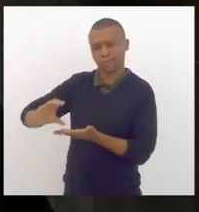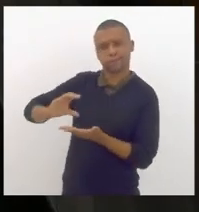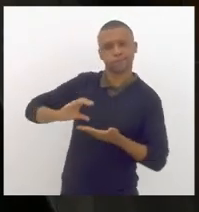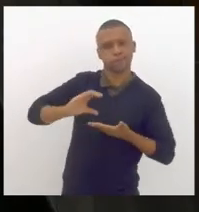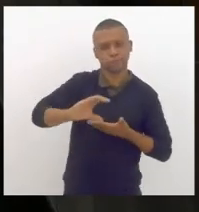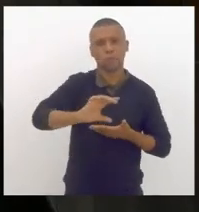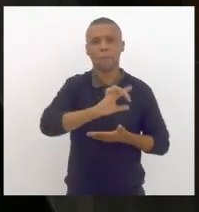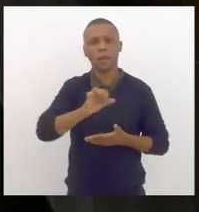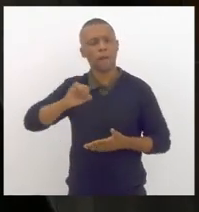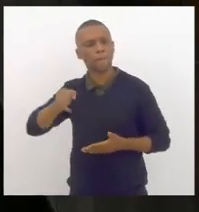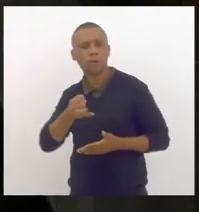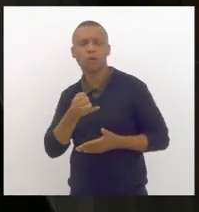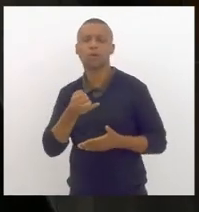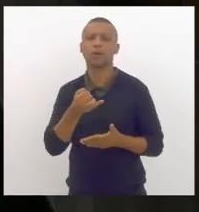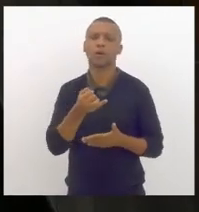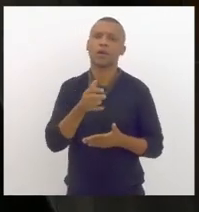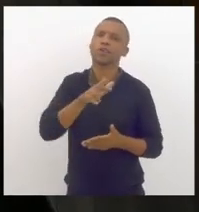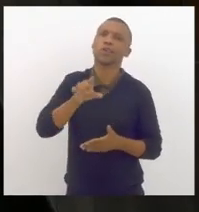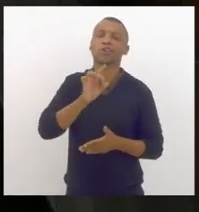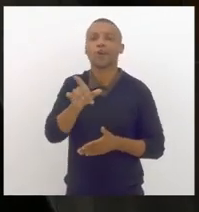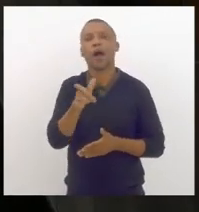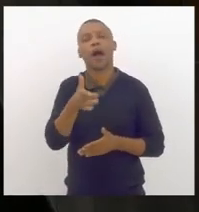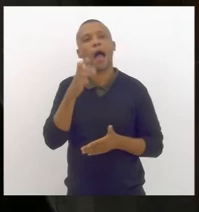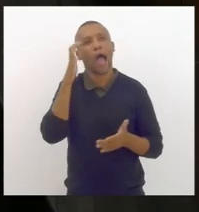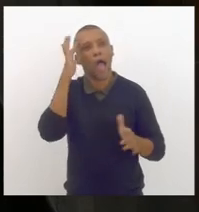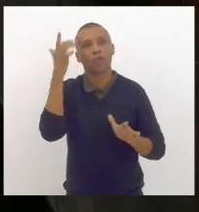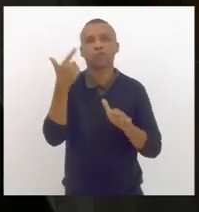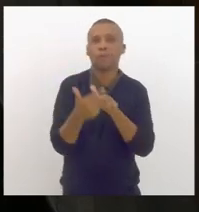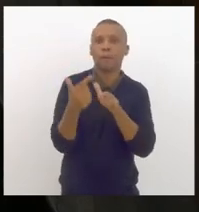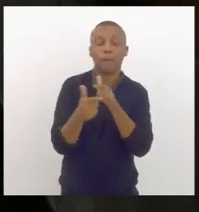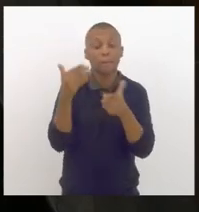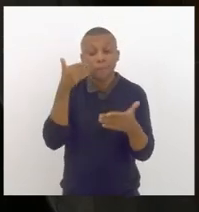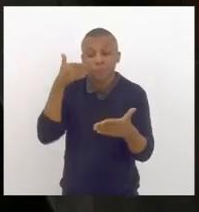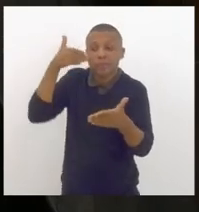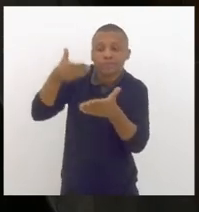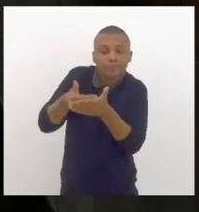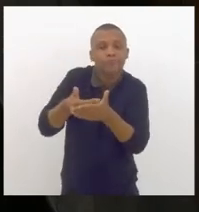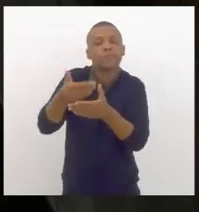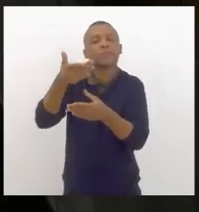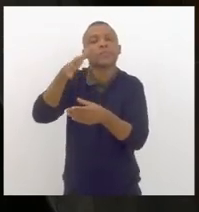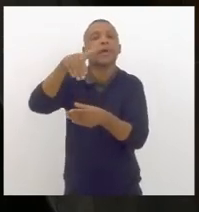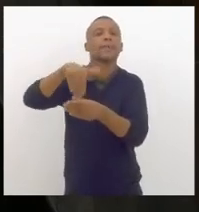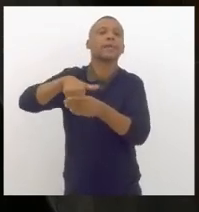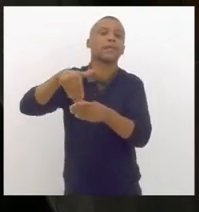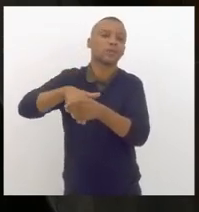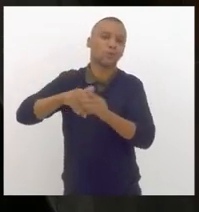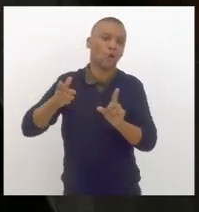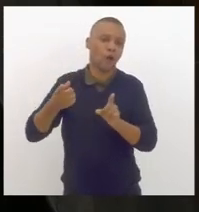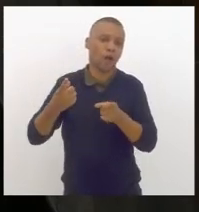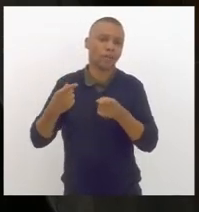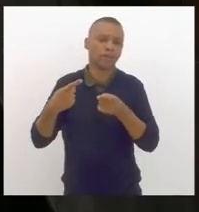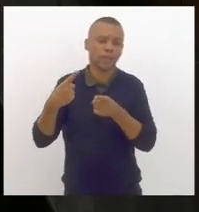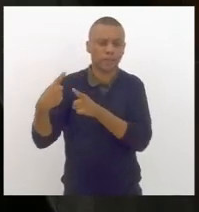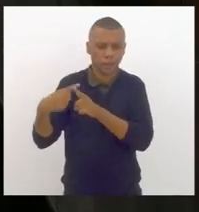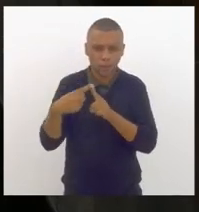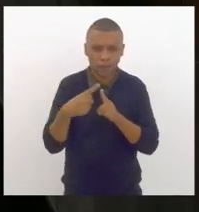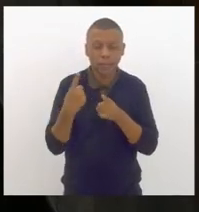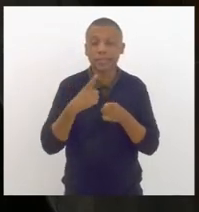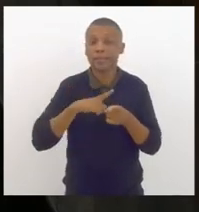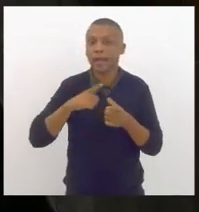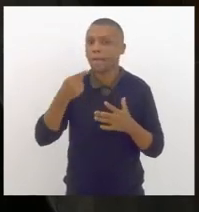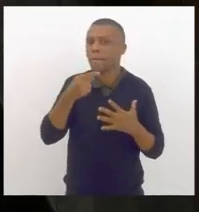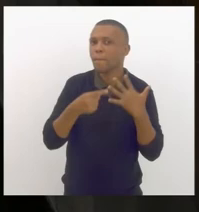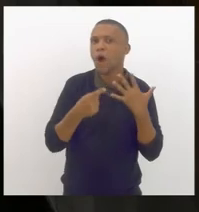apenas na antevéspera das eleições, mas uma política de longo prazo, até porque, deputado Flávio Serafini, tem questões que se misturam